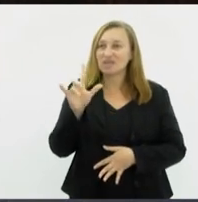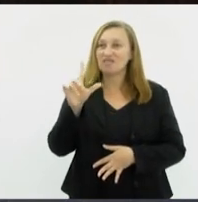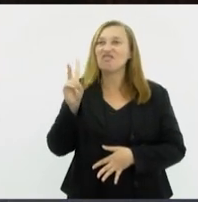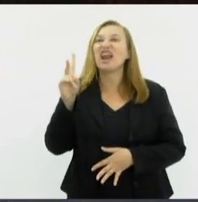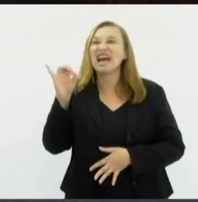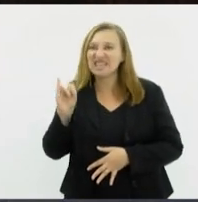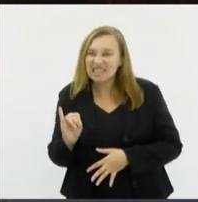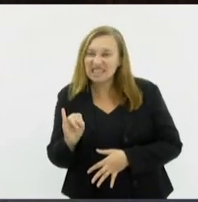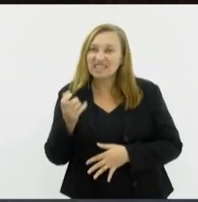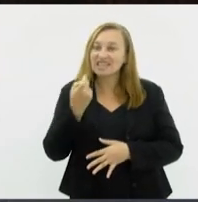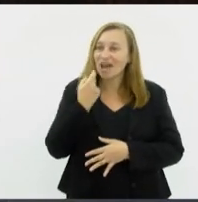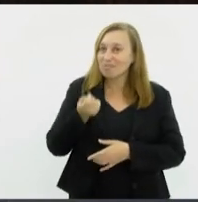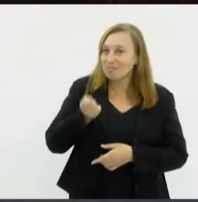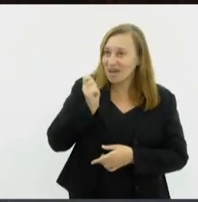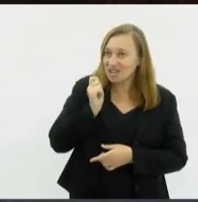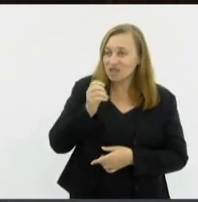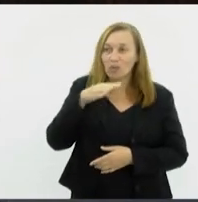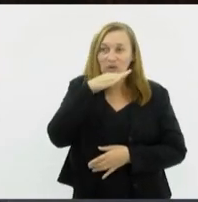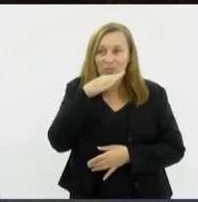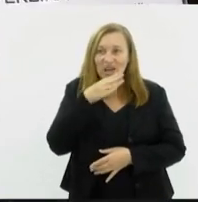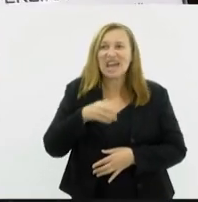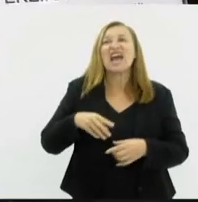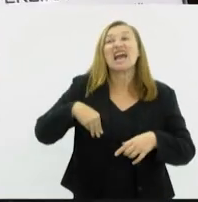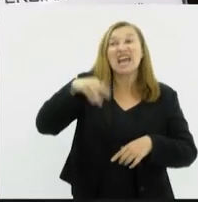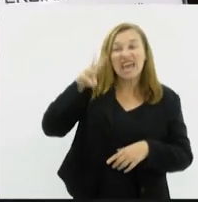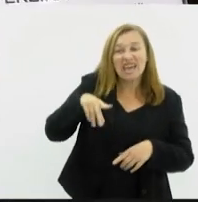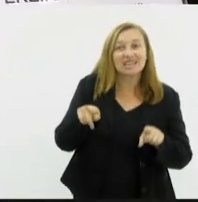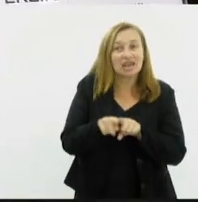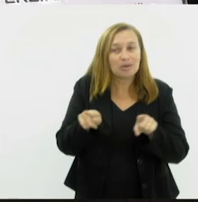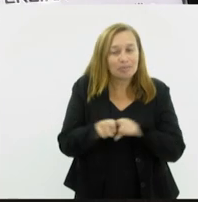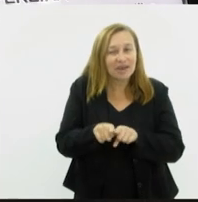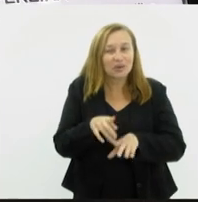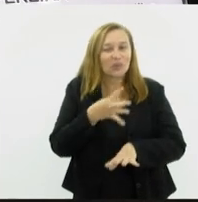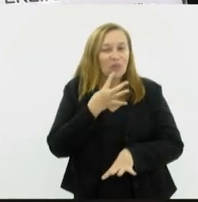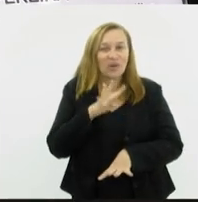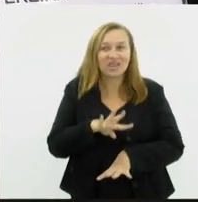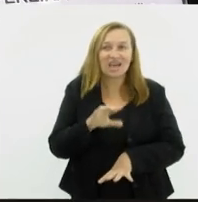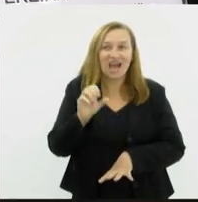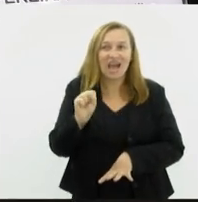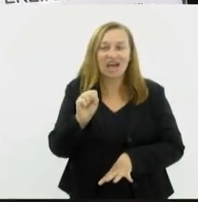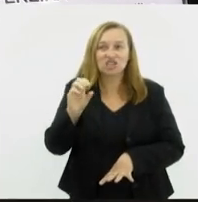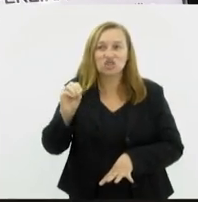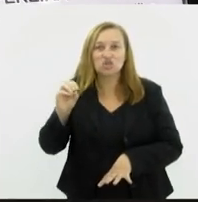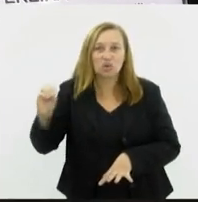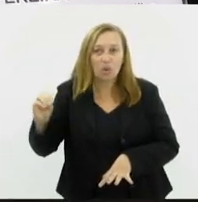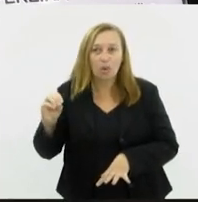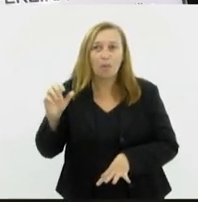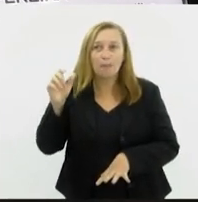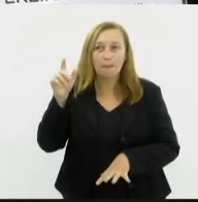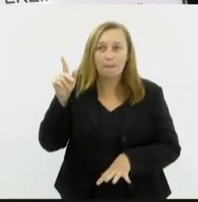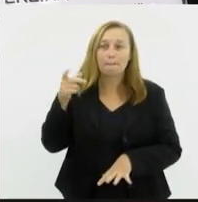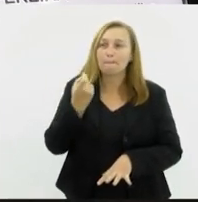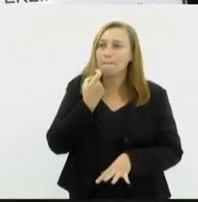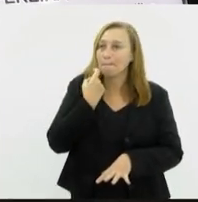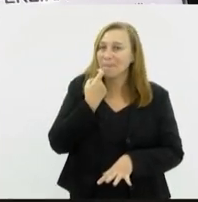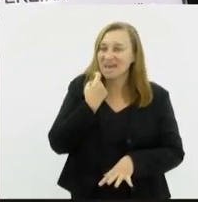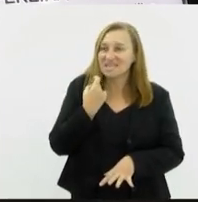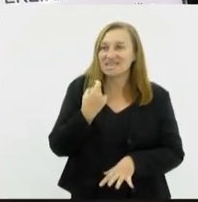né? Mas quem também não conhece a Açopesca Mangaratiba, né? Então, lá